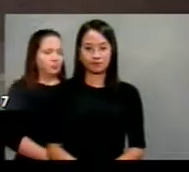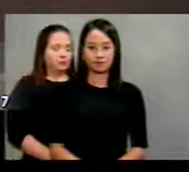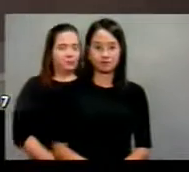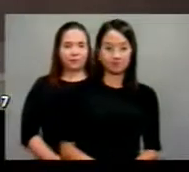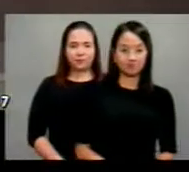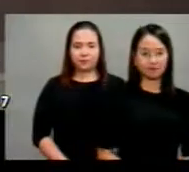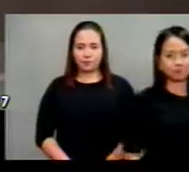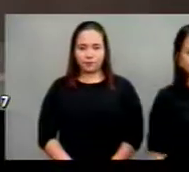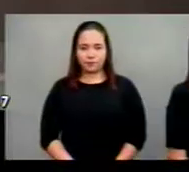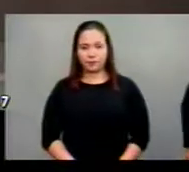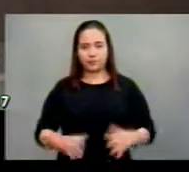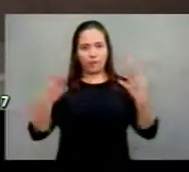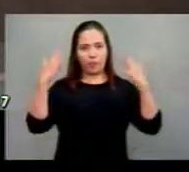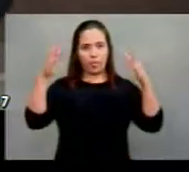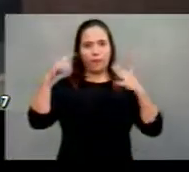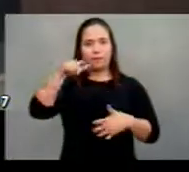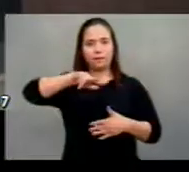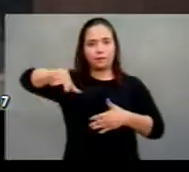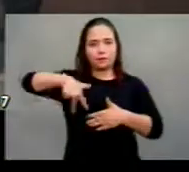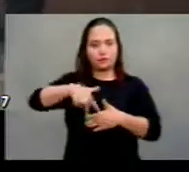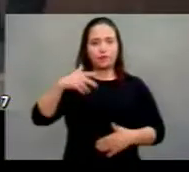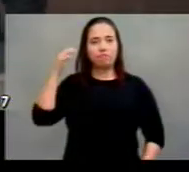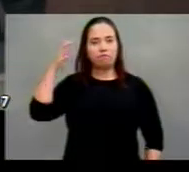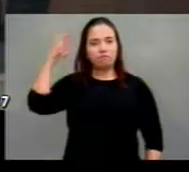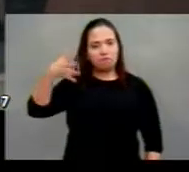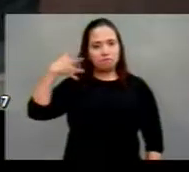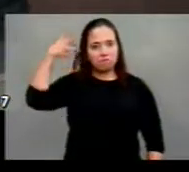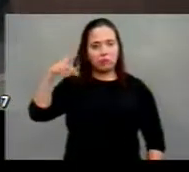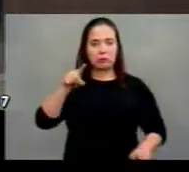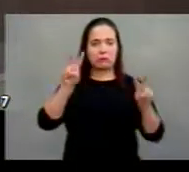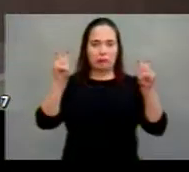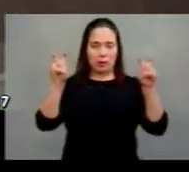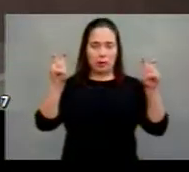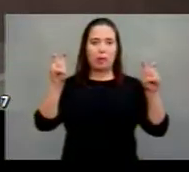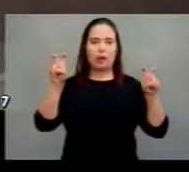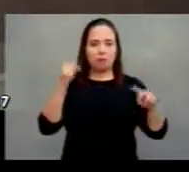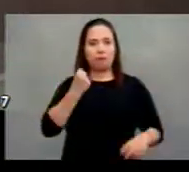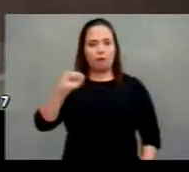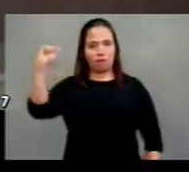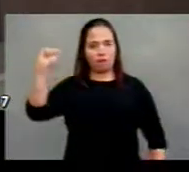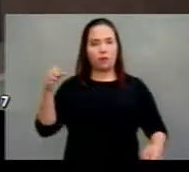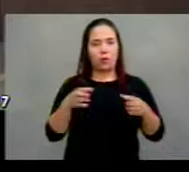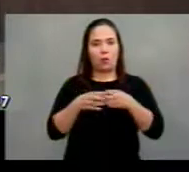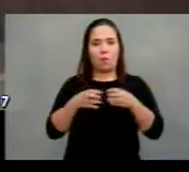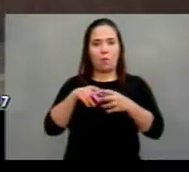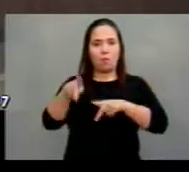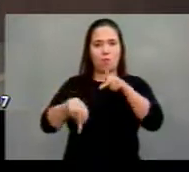por mais uma vez subir a tribuna para defender o trabalhador e dizer que nós